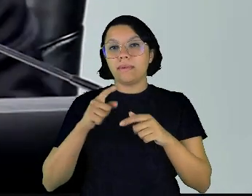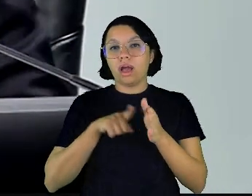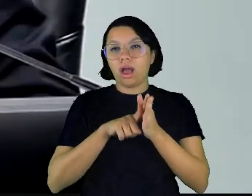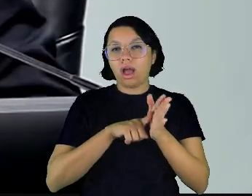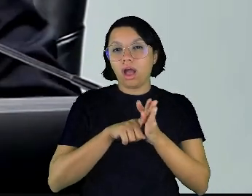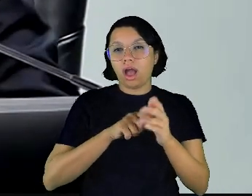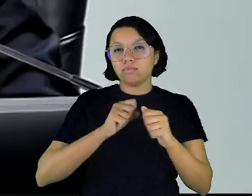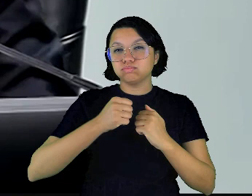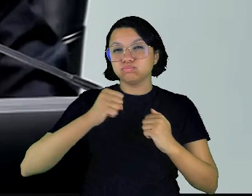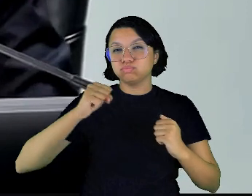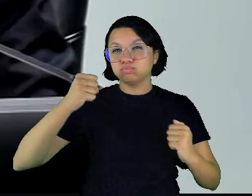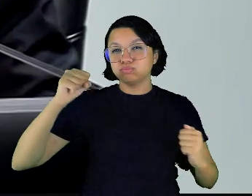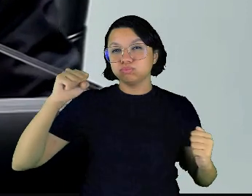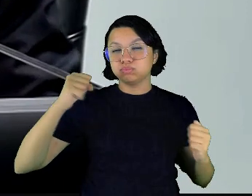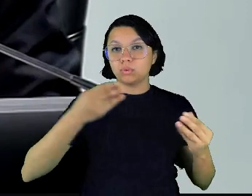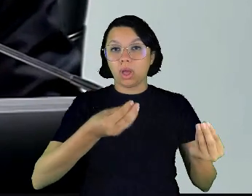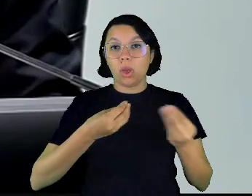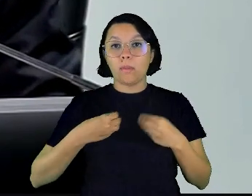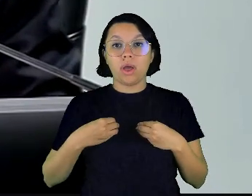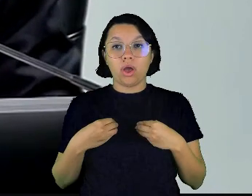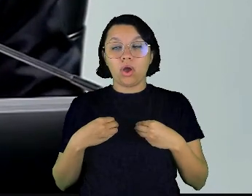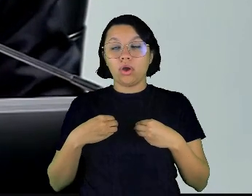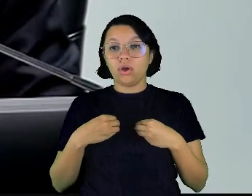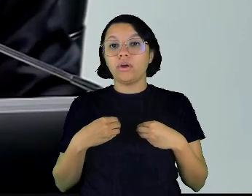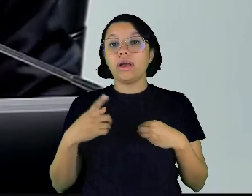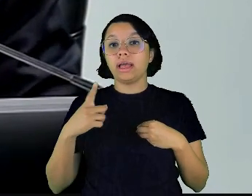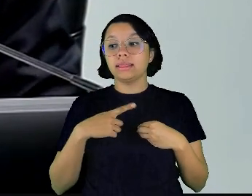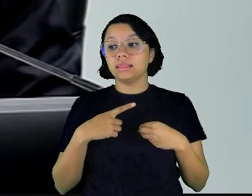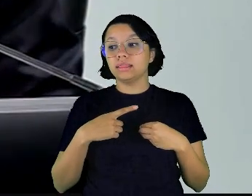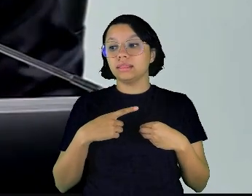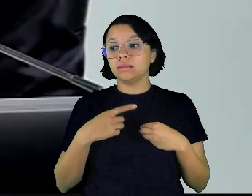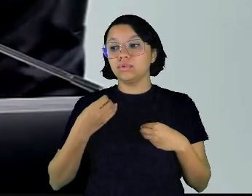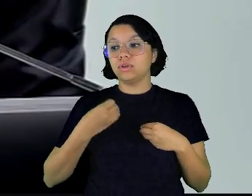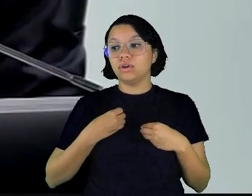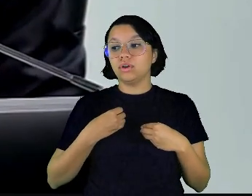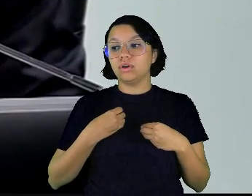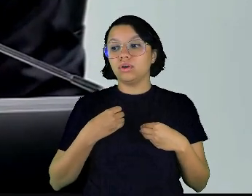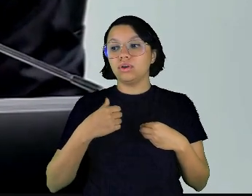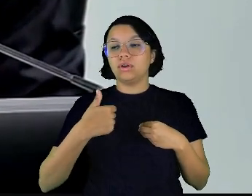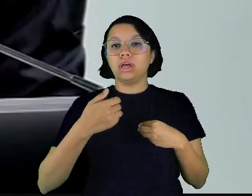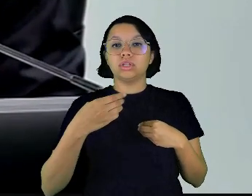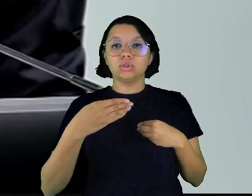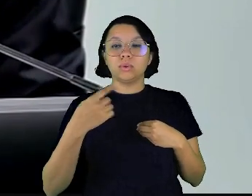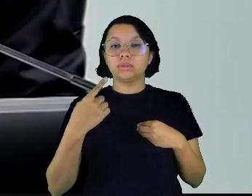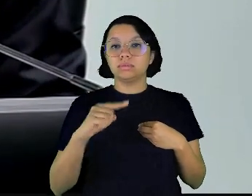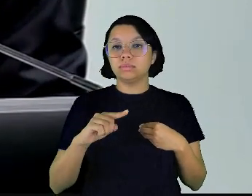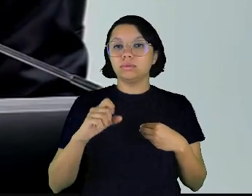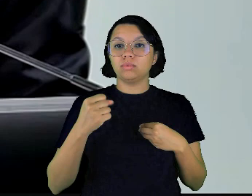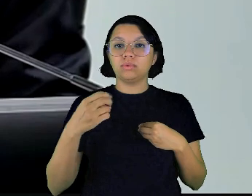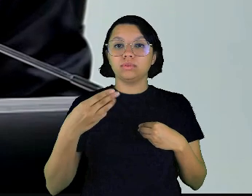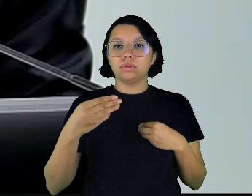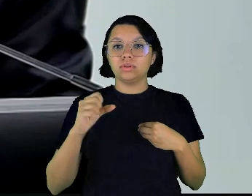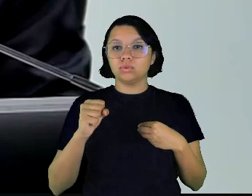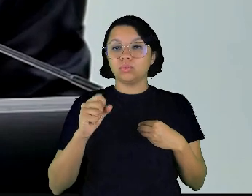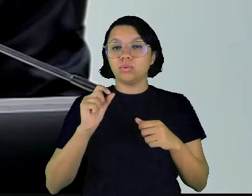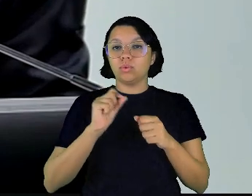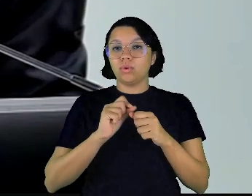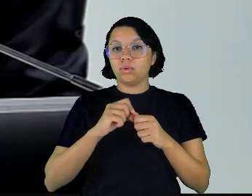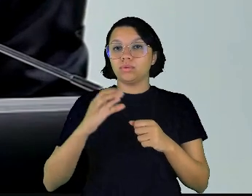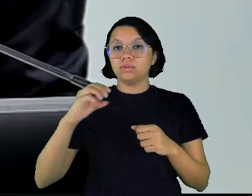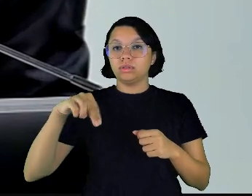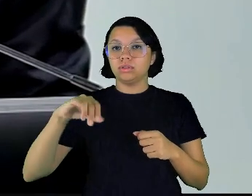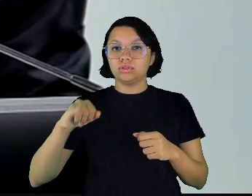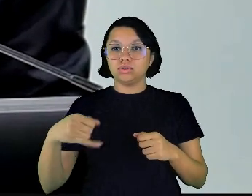me passou aqui, nós temos um código 14.838, estabelecido pelo CNJ, para